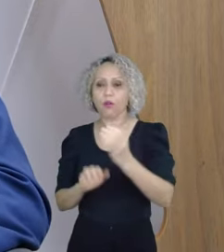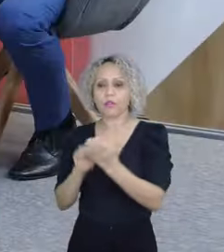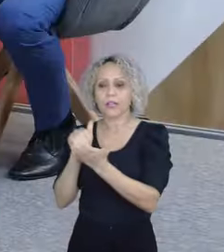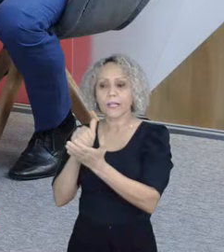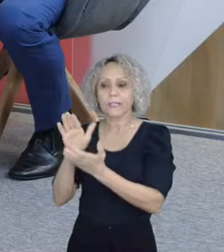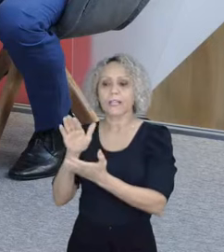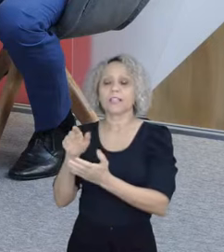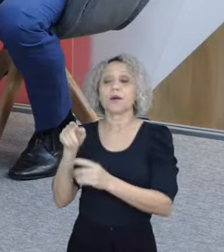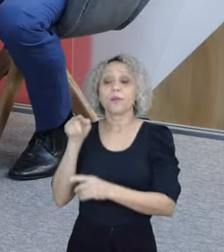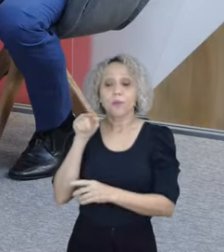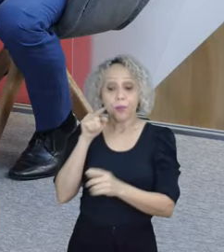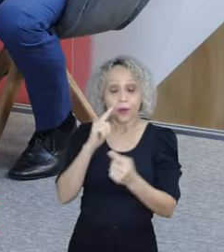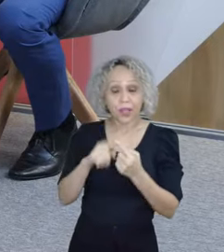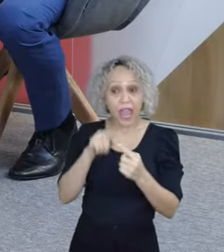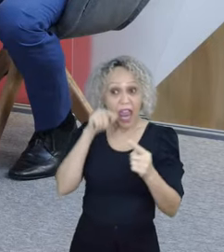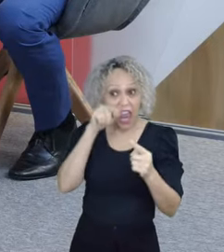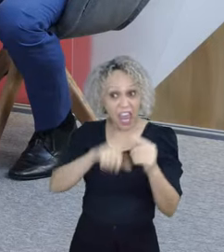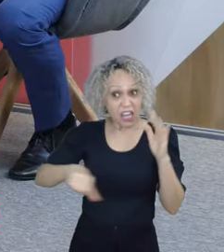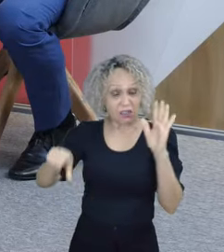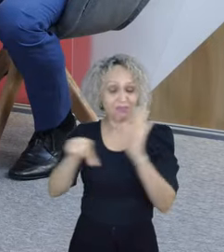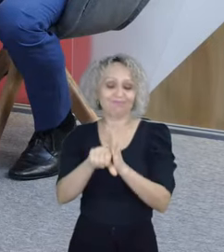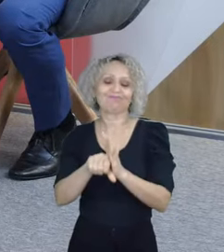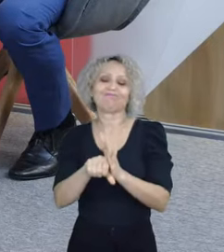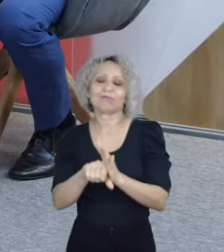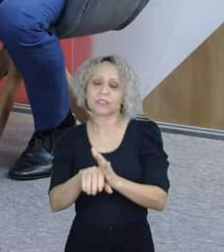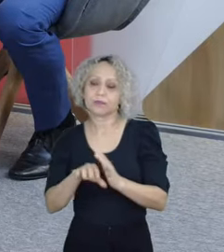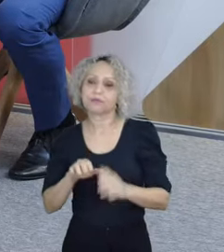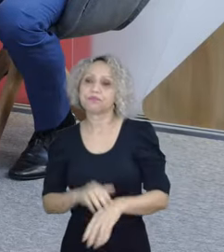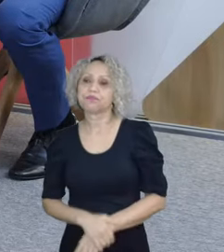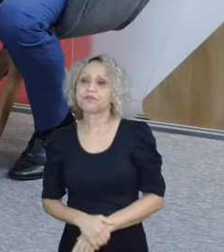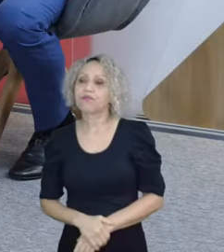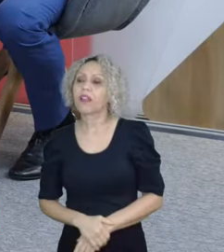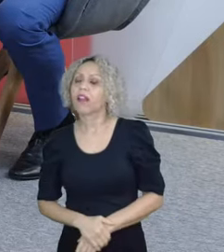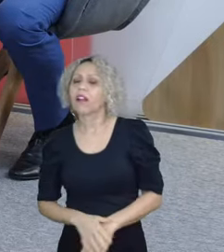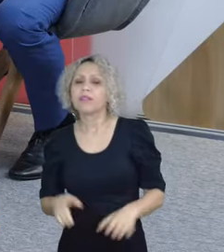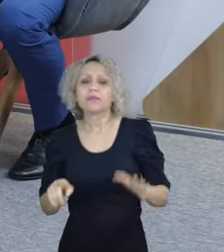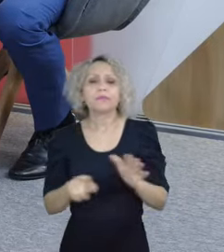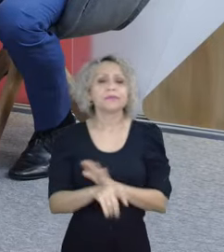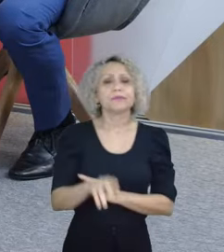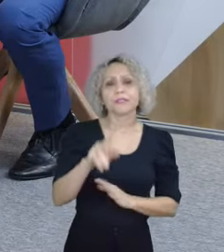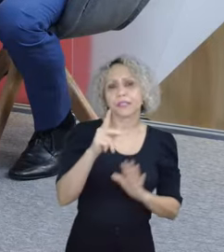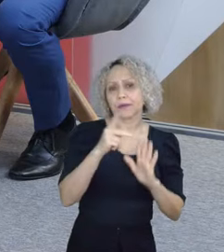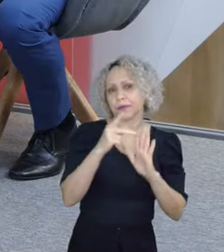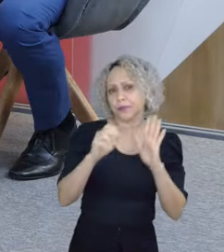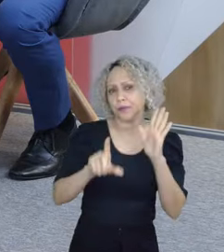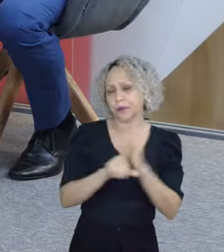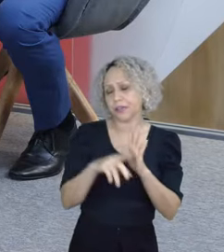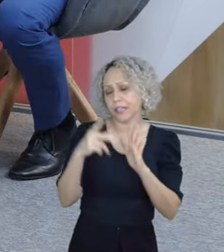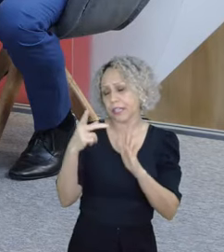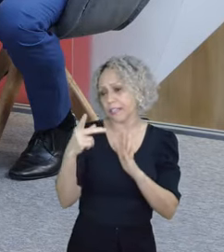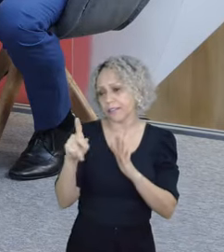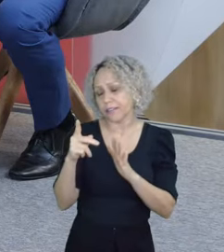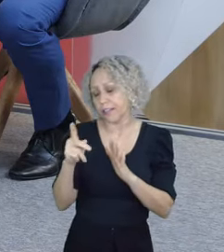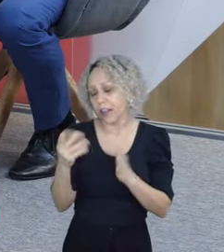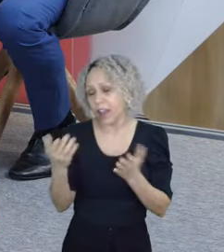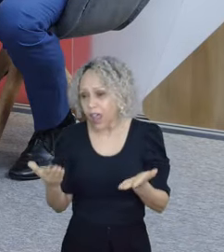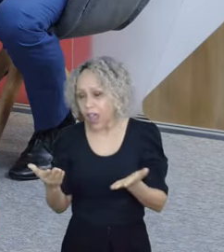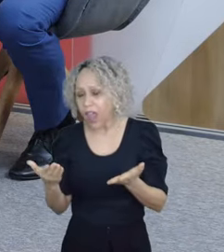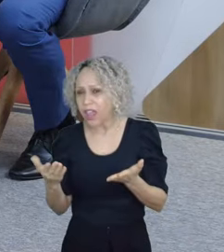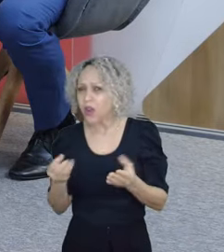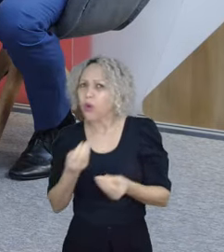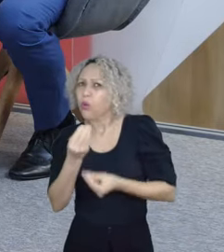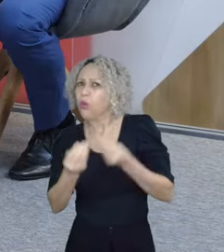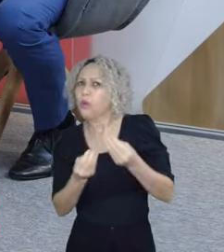gente voltando aqui também para o texto do seu projeto de lei, né? Como é que essas tentativas, né, de burlar aí a questão da lei eleitoral,